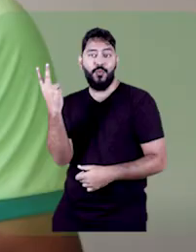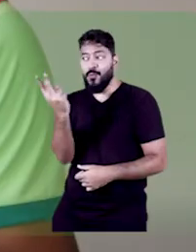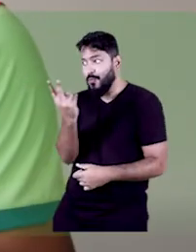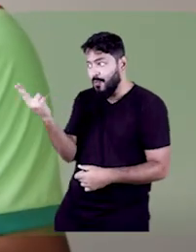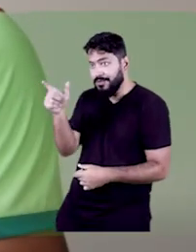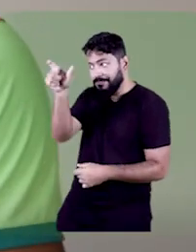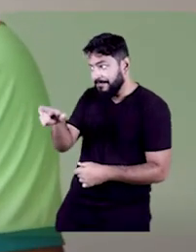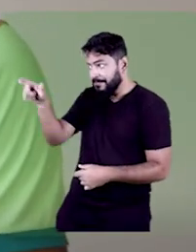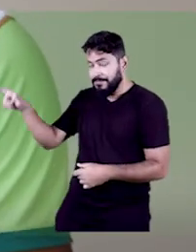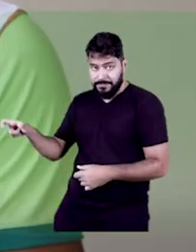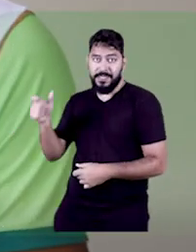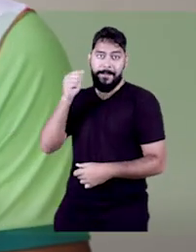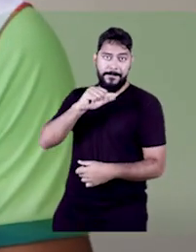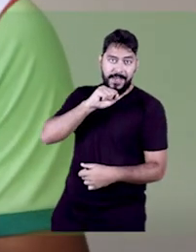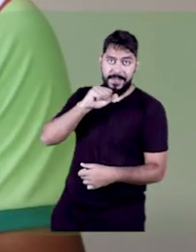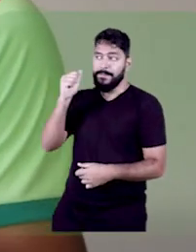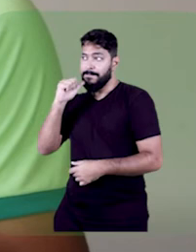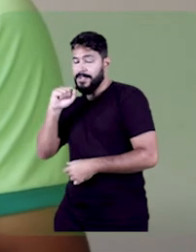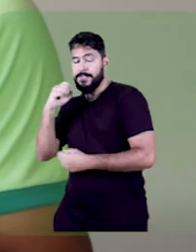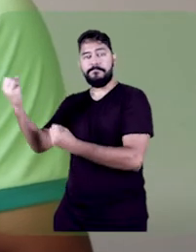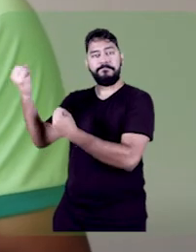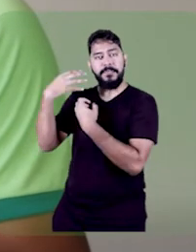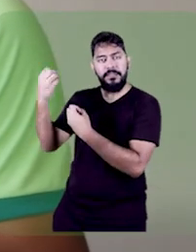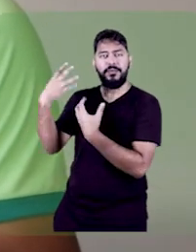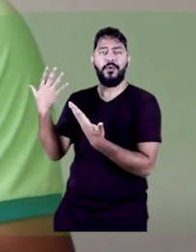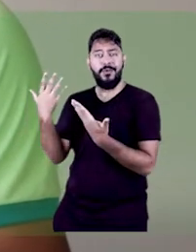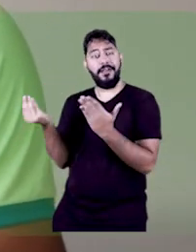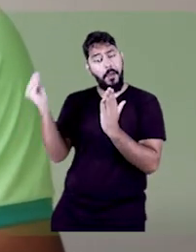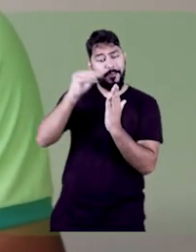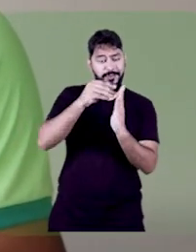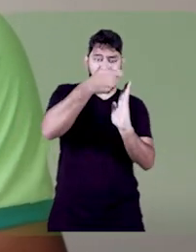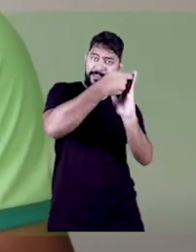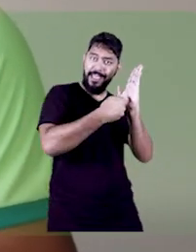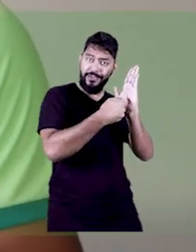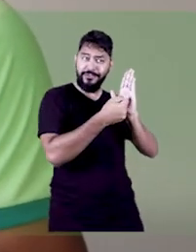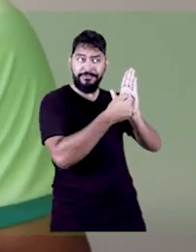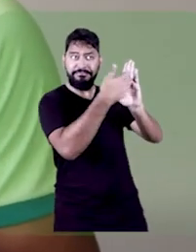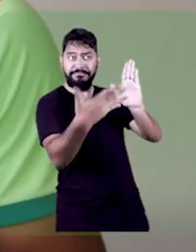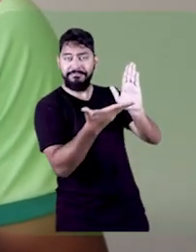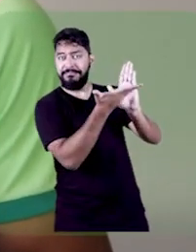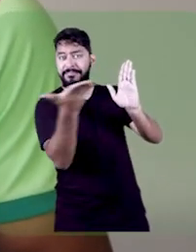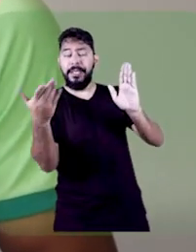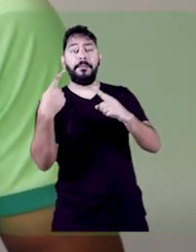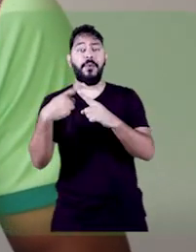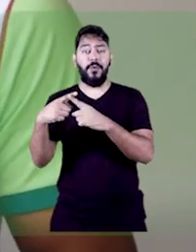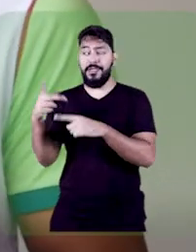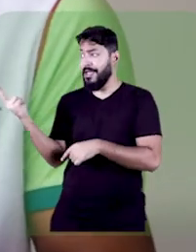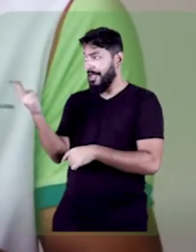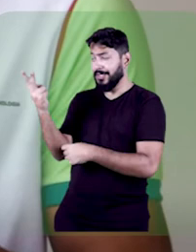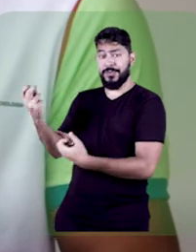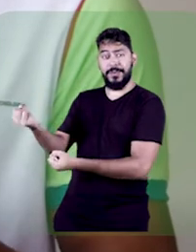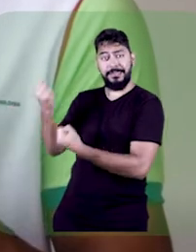que Eu tenho muito a aprender com as minhas mães, então foi o que estava no meu texto, foi o que eu adquiri